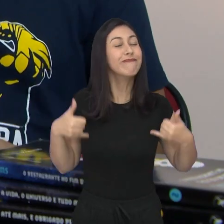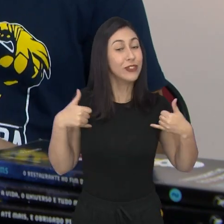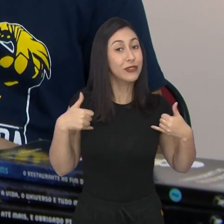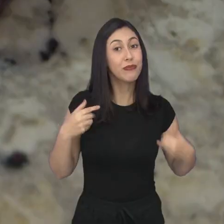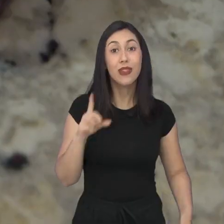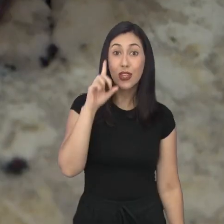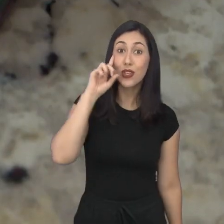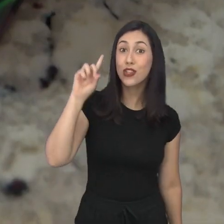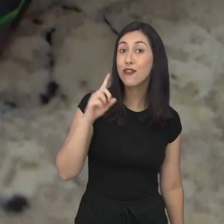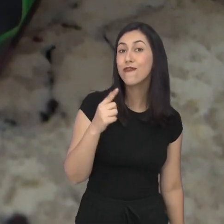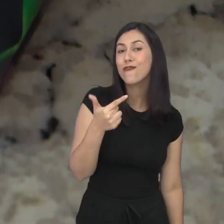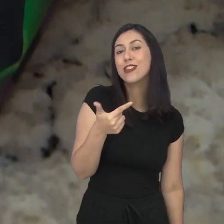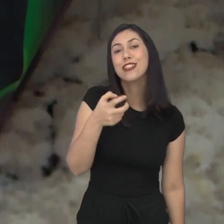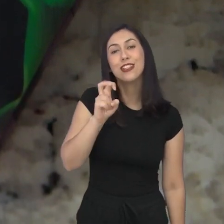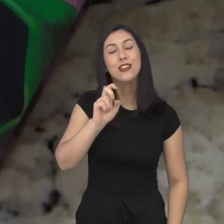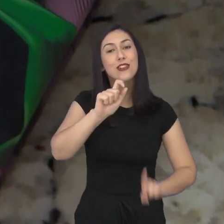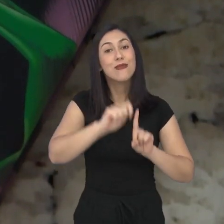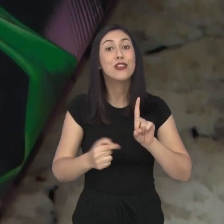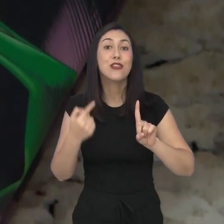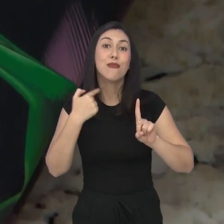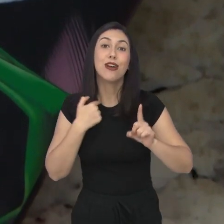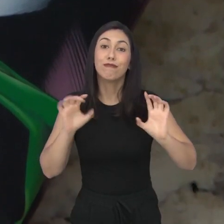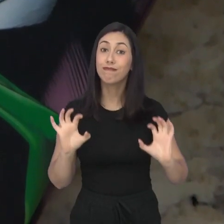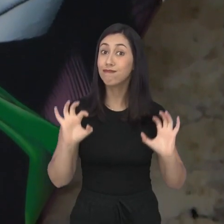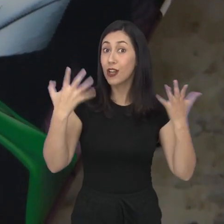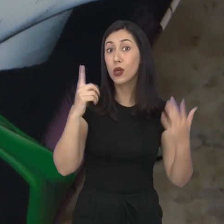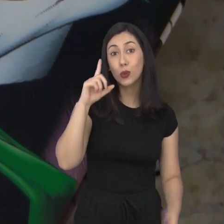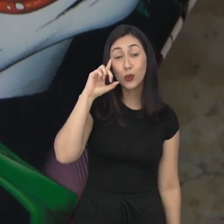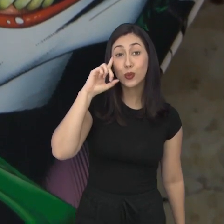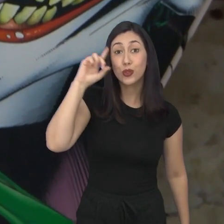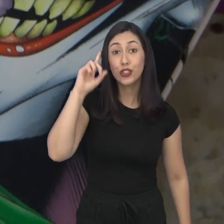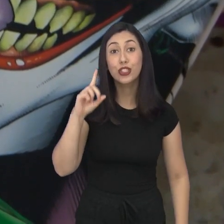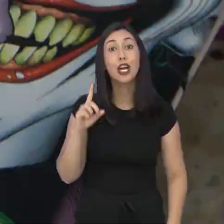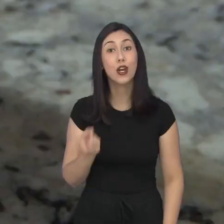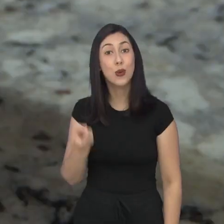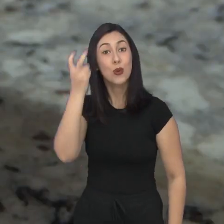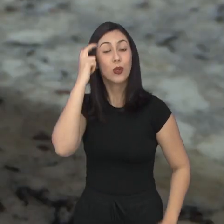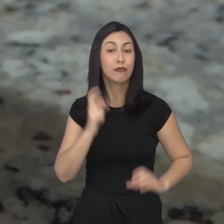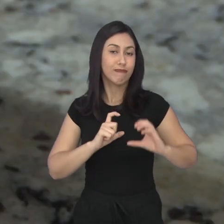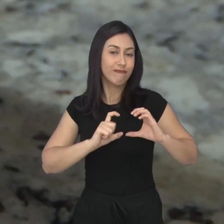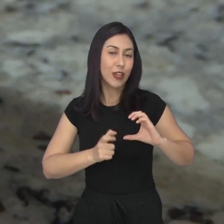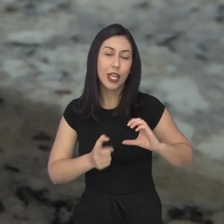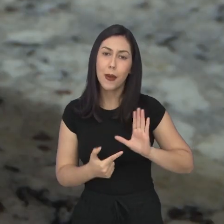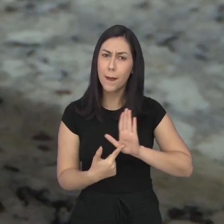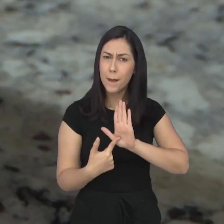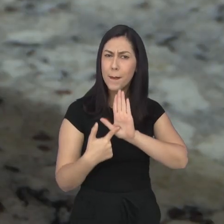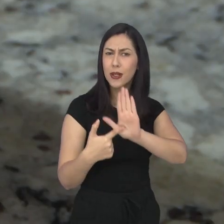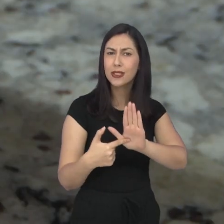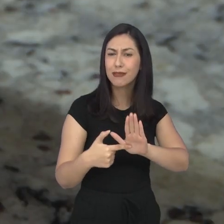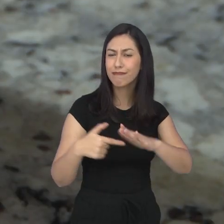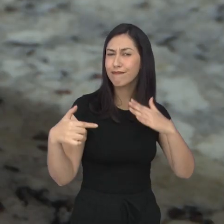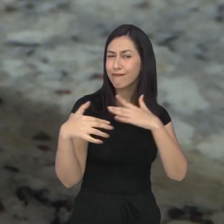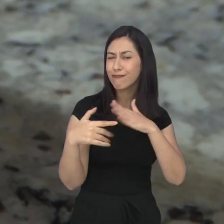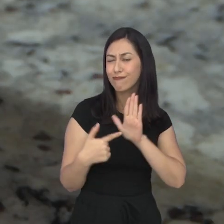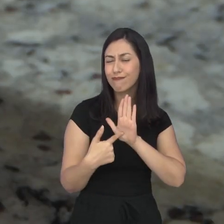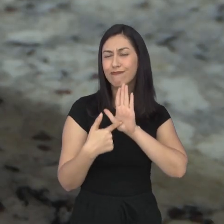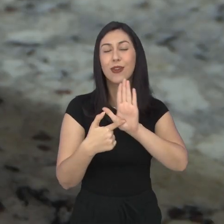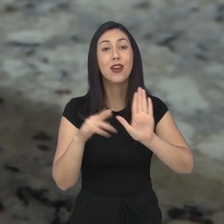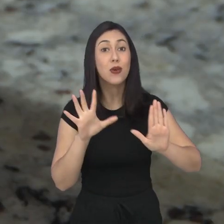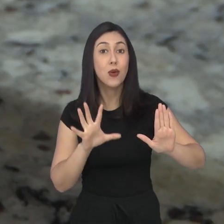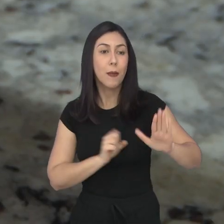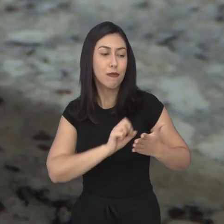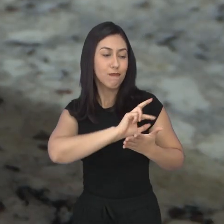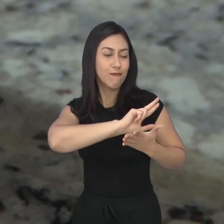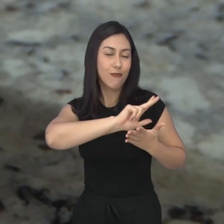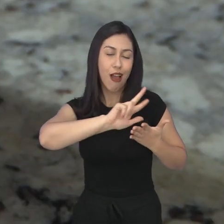se orgulhar. No dia 25 de maio, São José celebra o Dia da Cultura Geek, uma data para marcar a manifestação do amor